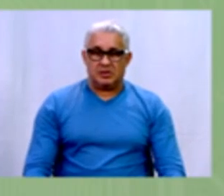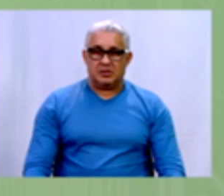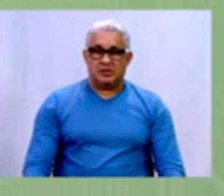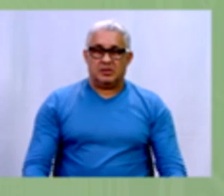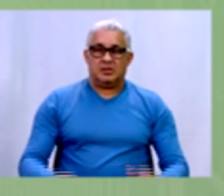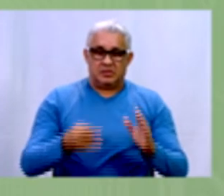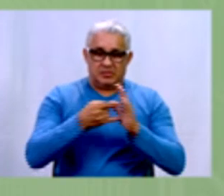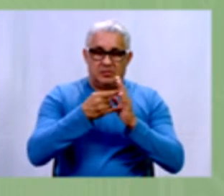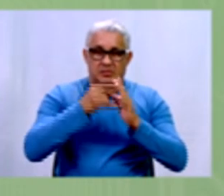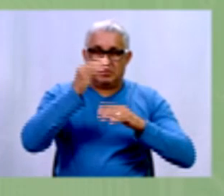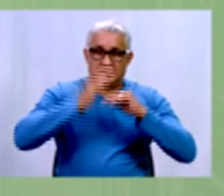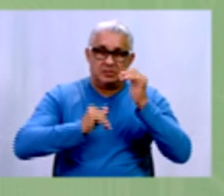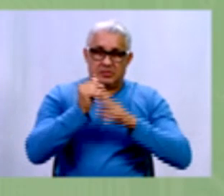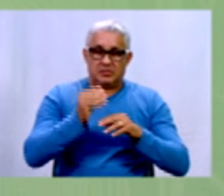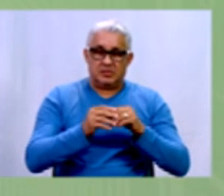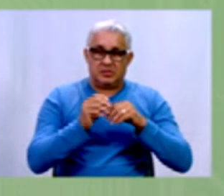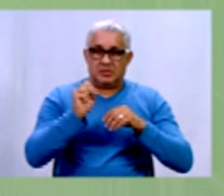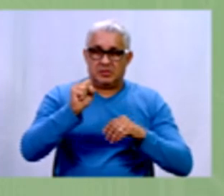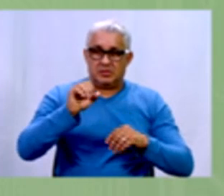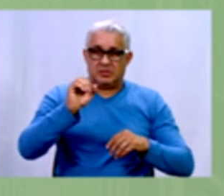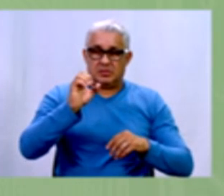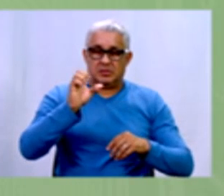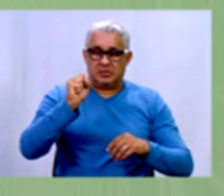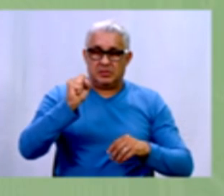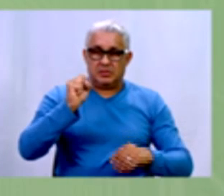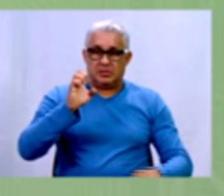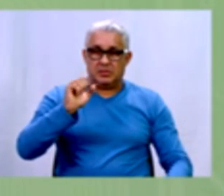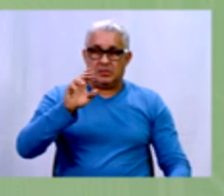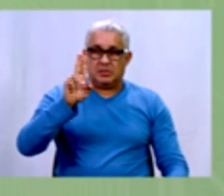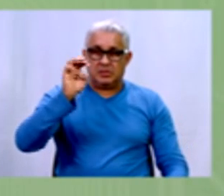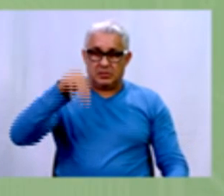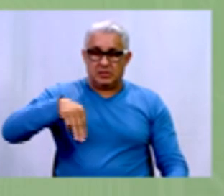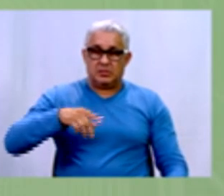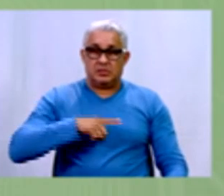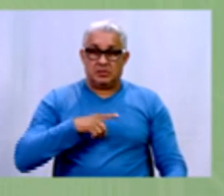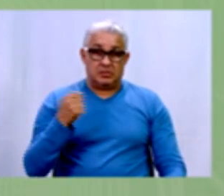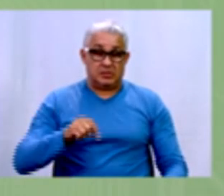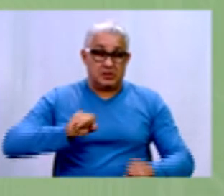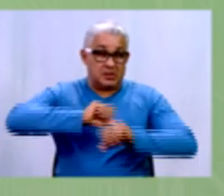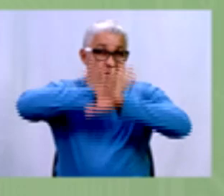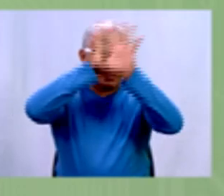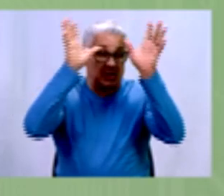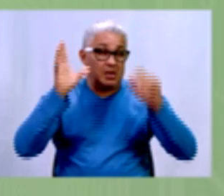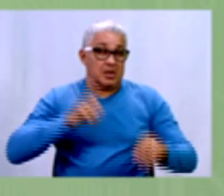desenvolvimento baseado em Scrum, certo? O que nós temos que ter claro,